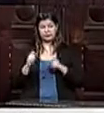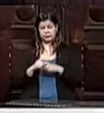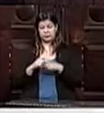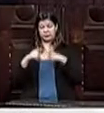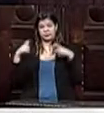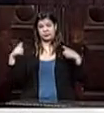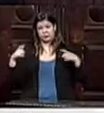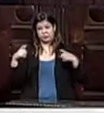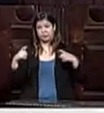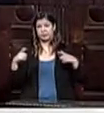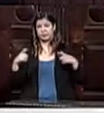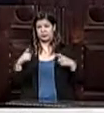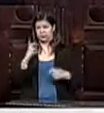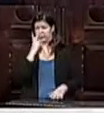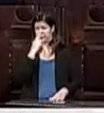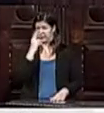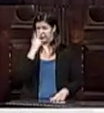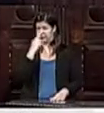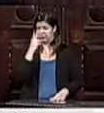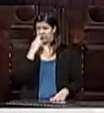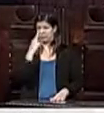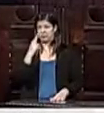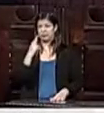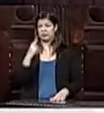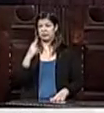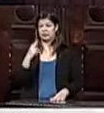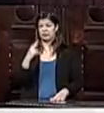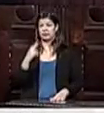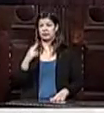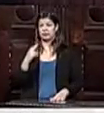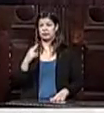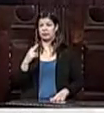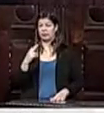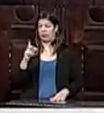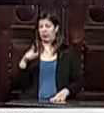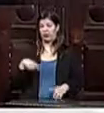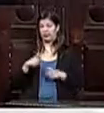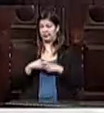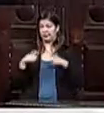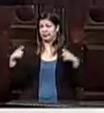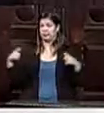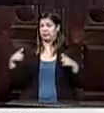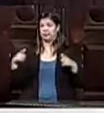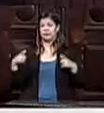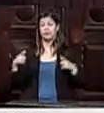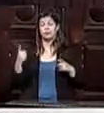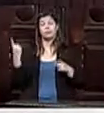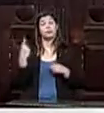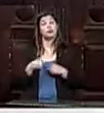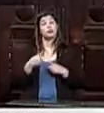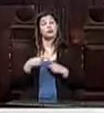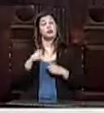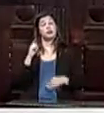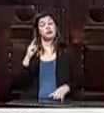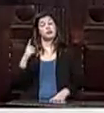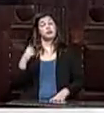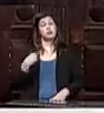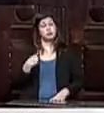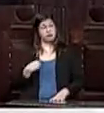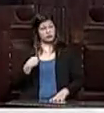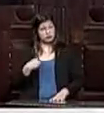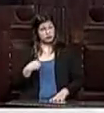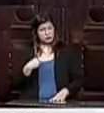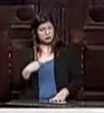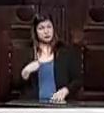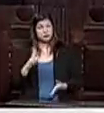maioria aparente. É absolutamente aparente. Porque se fosse real,